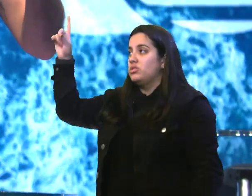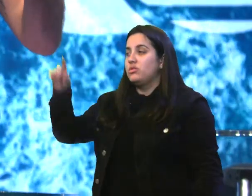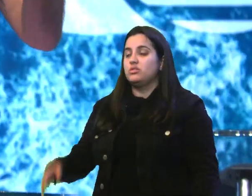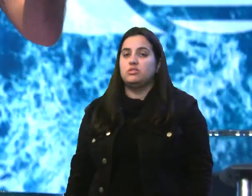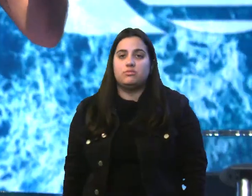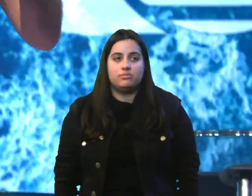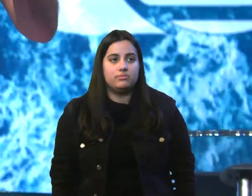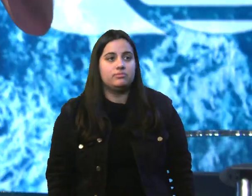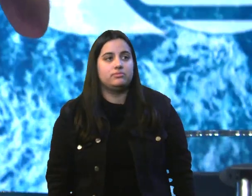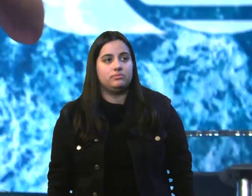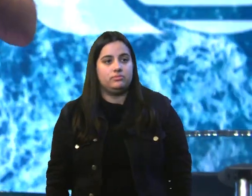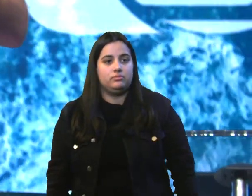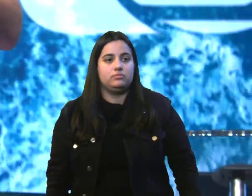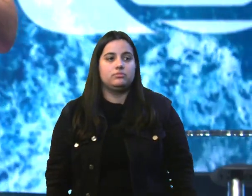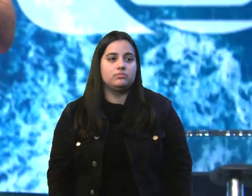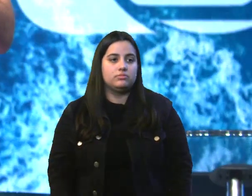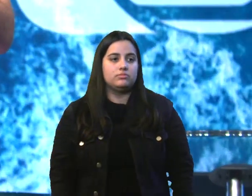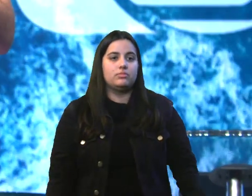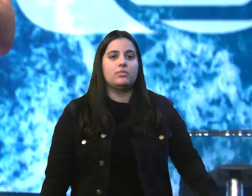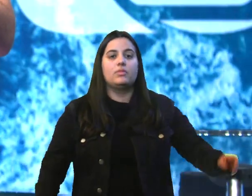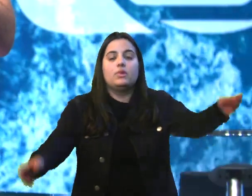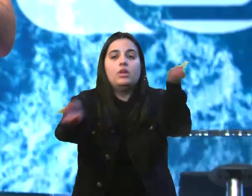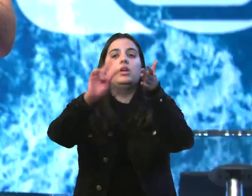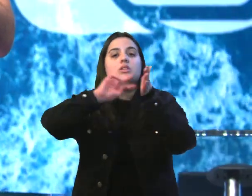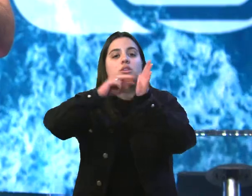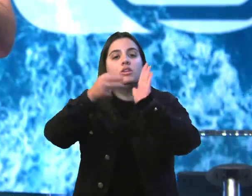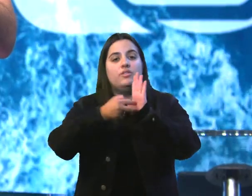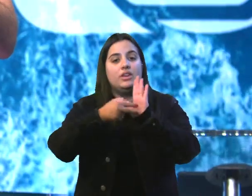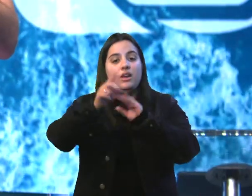Quer dizer que você está longe de Jesus.